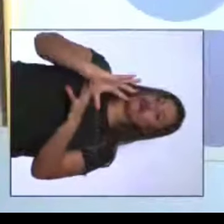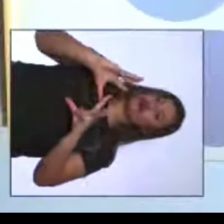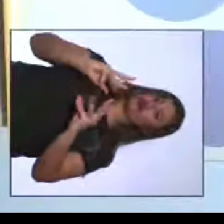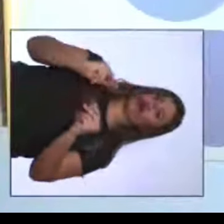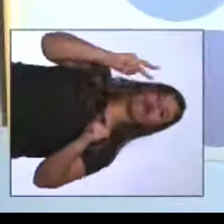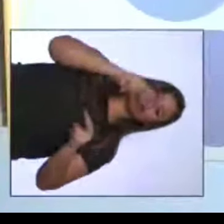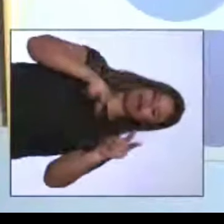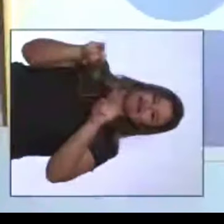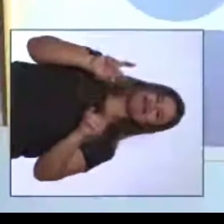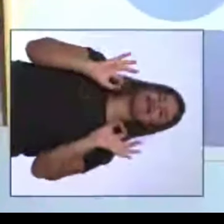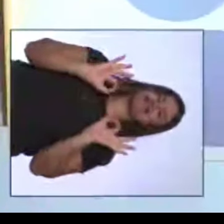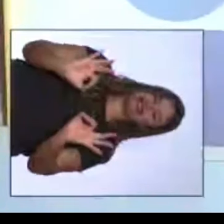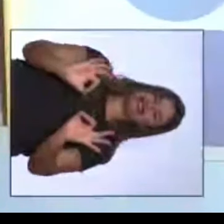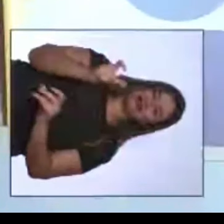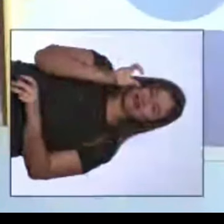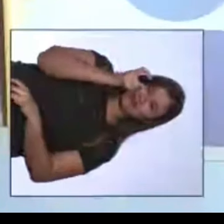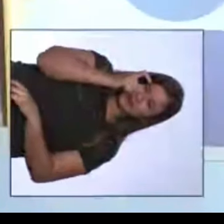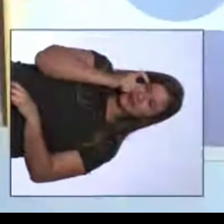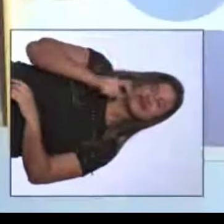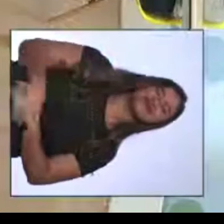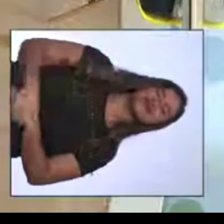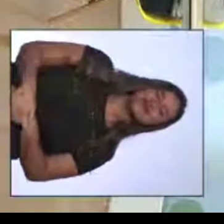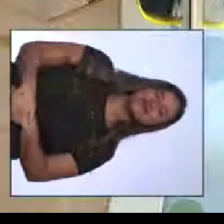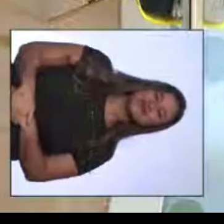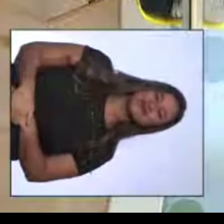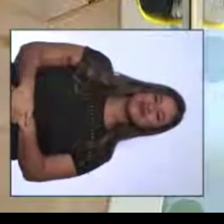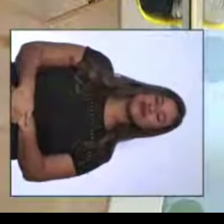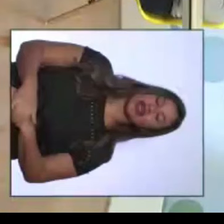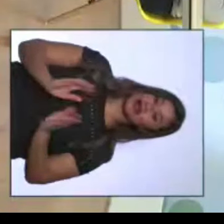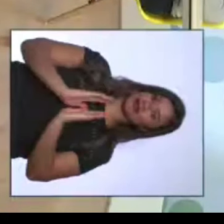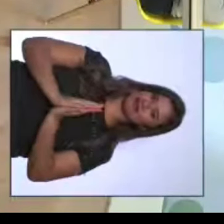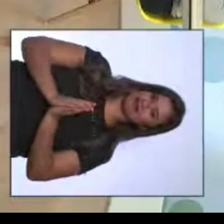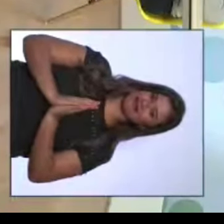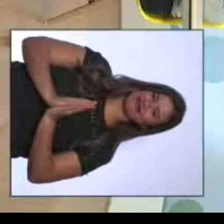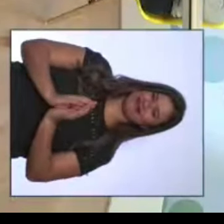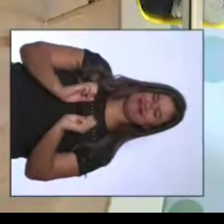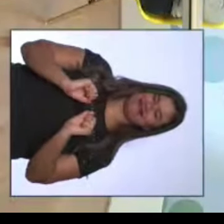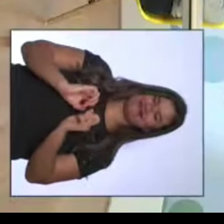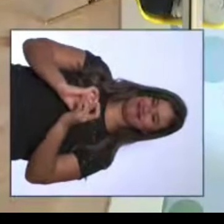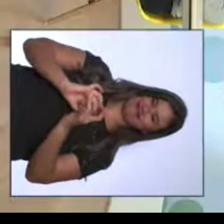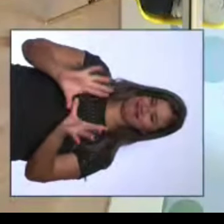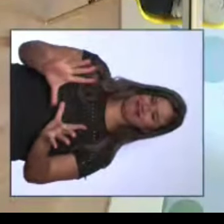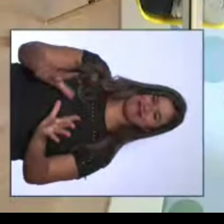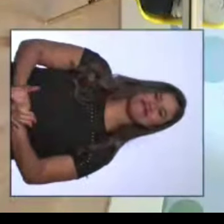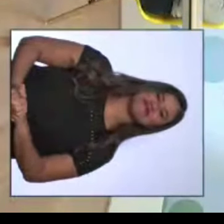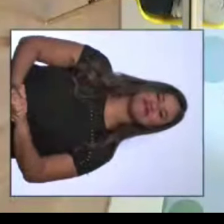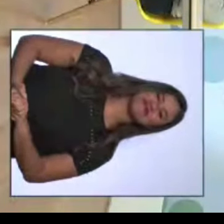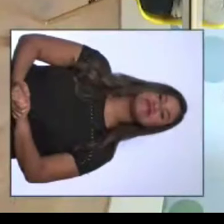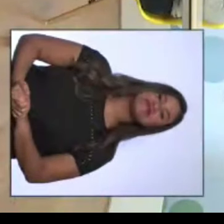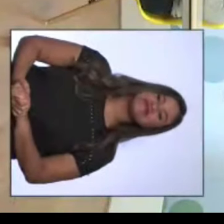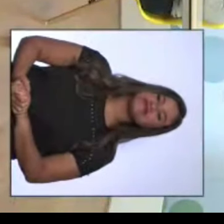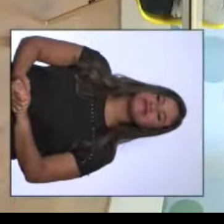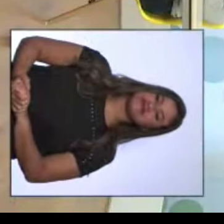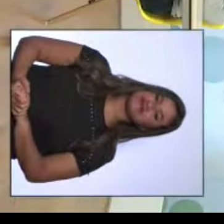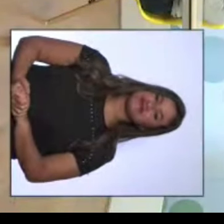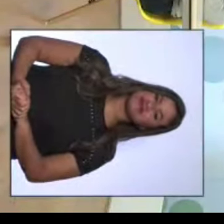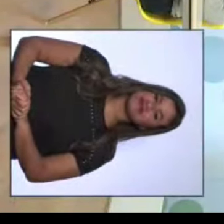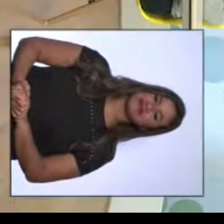Por favor, certo? assista mesmo. Tá? Então, seguindo lá, vamos